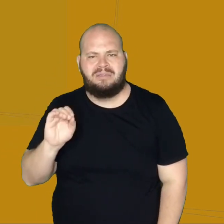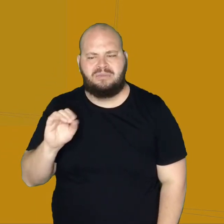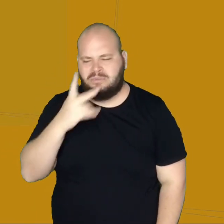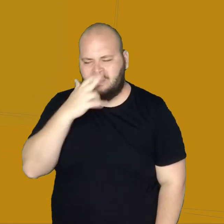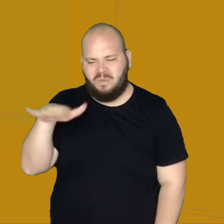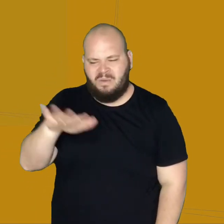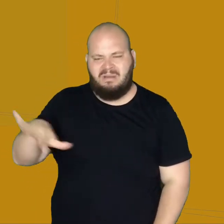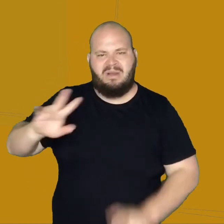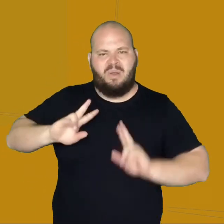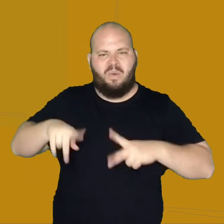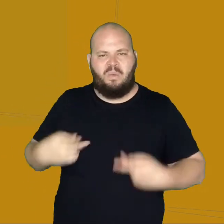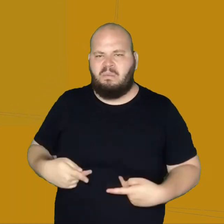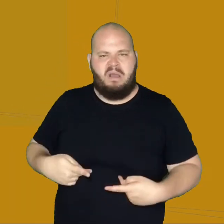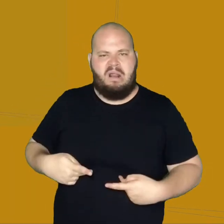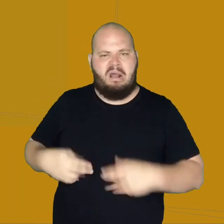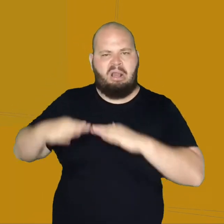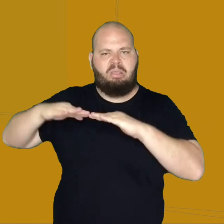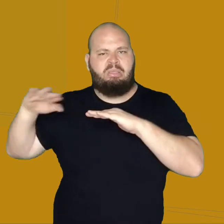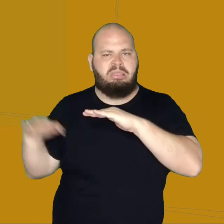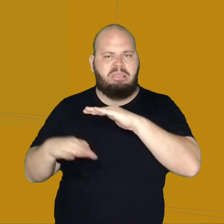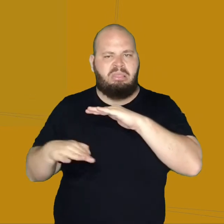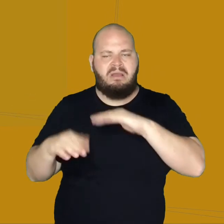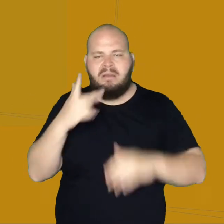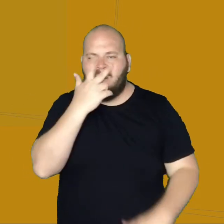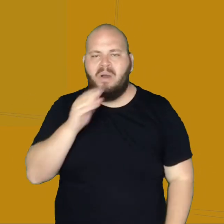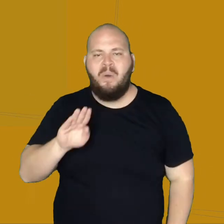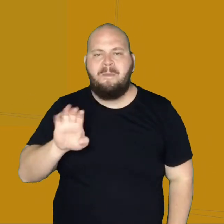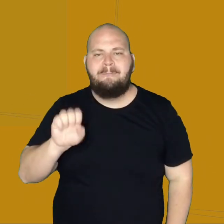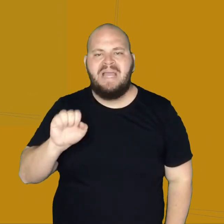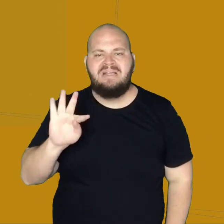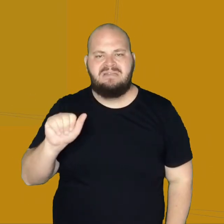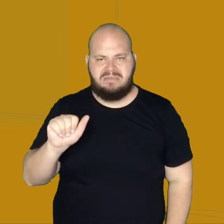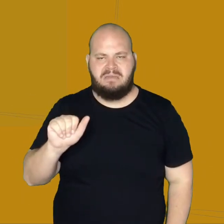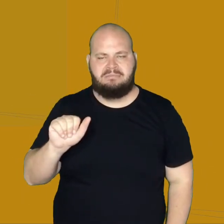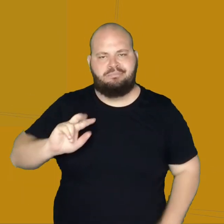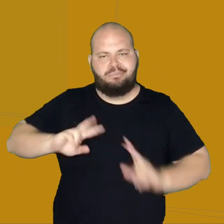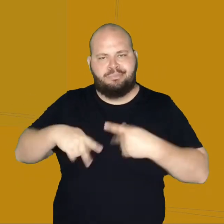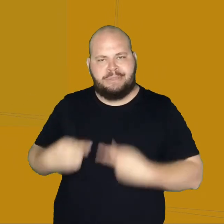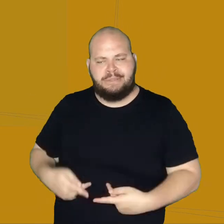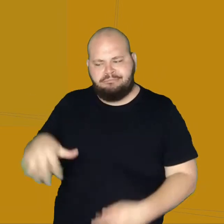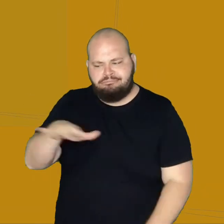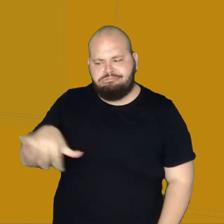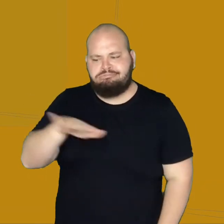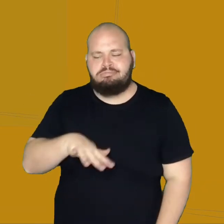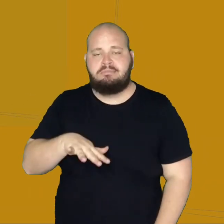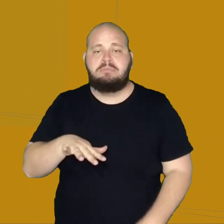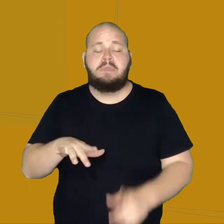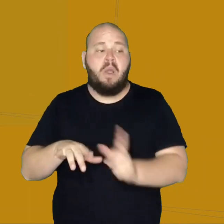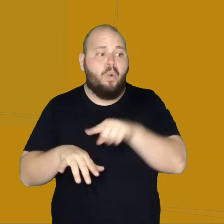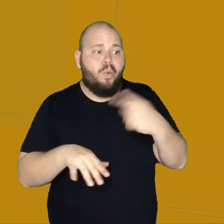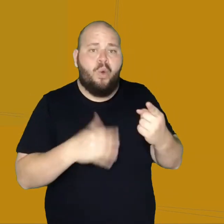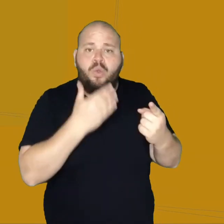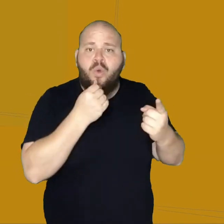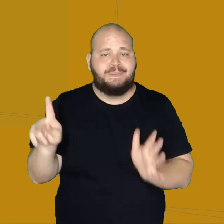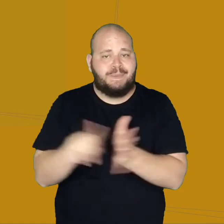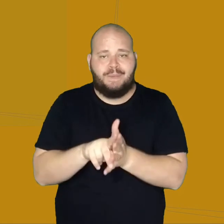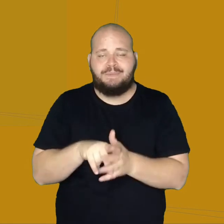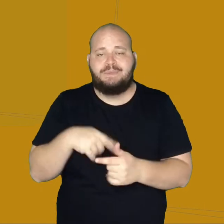nas narrativas anteriores. Entretanto, parece que a forma narrativa e os problemas sociais já